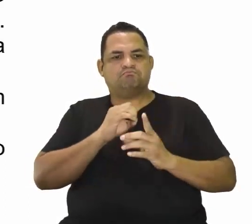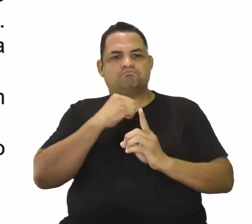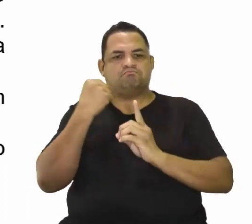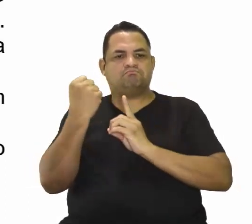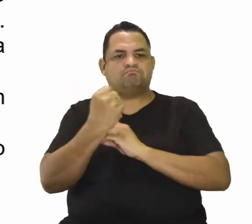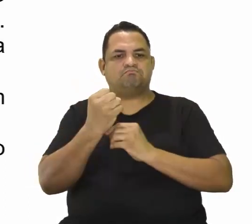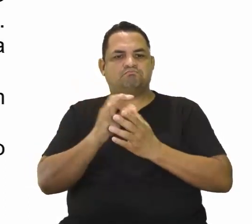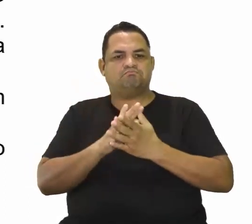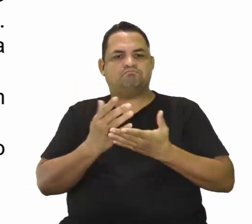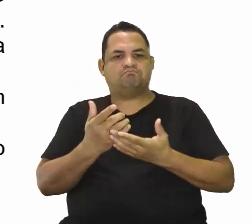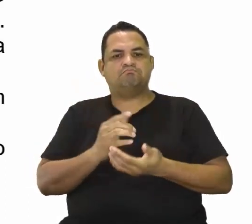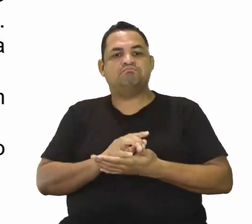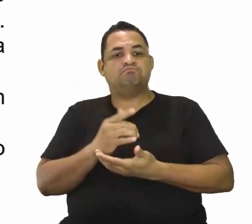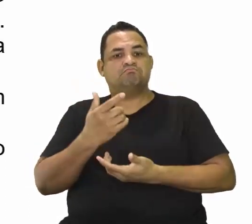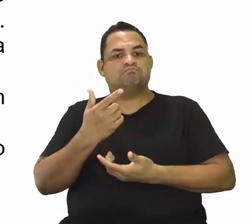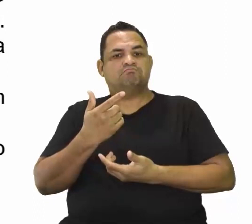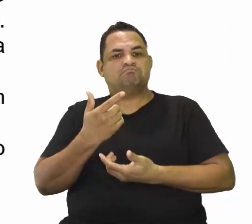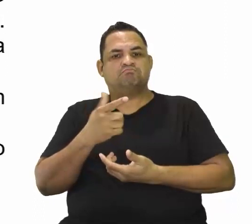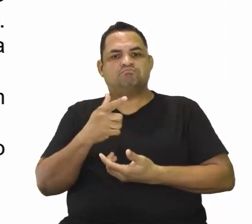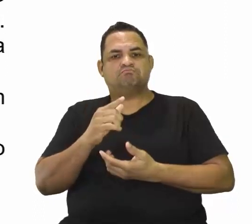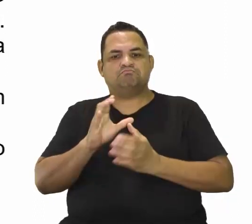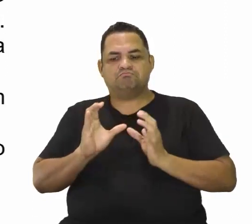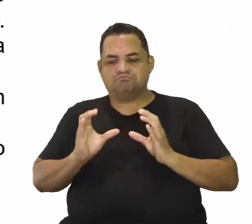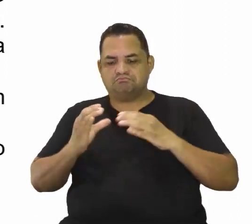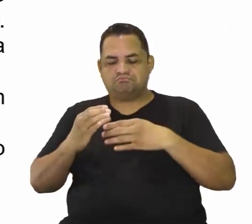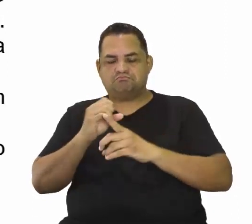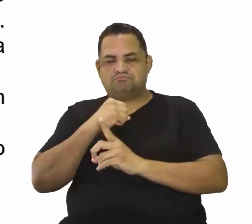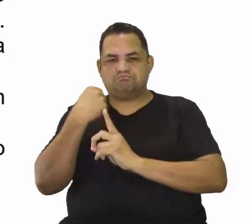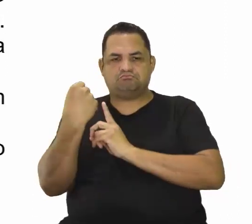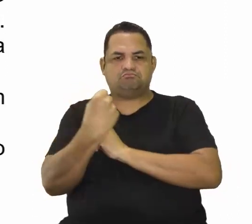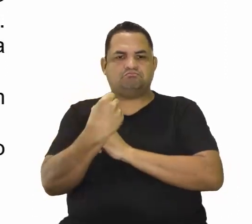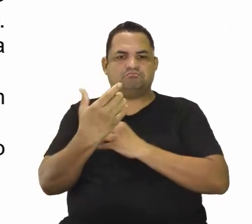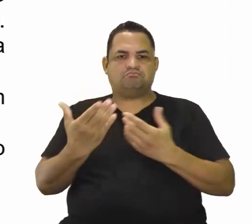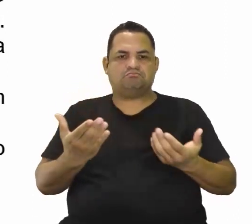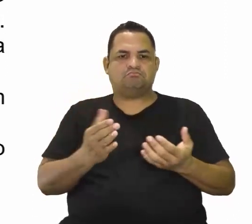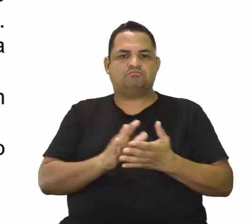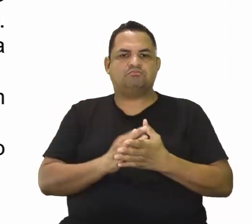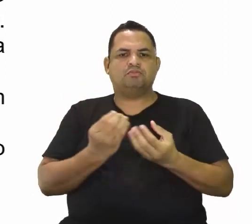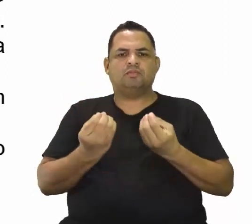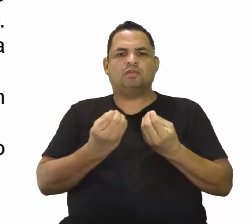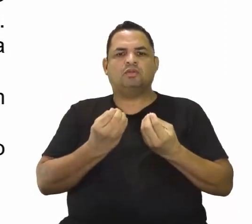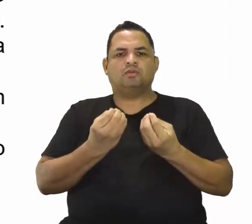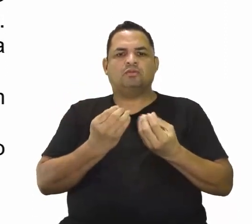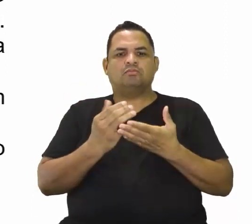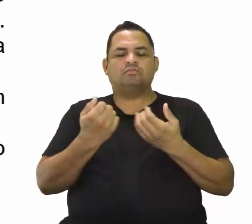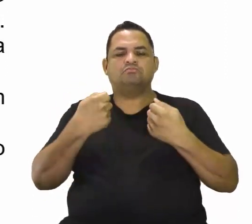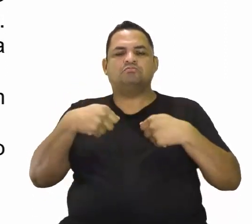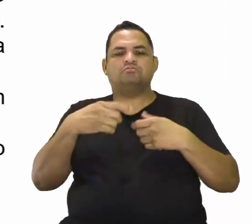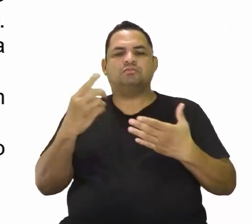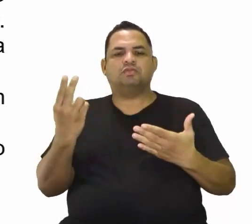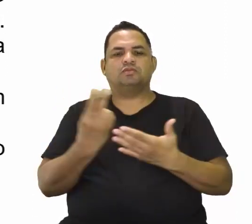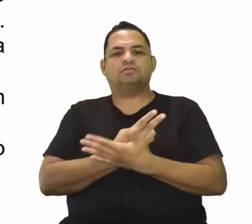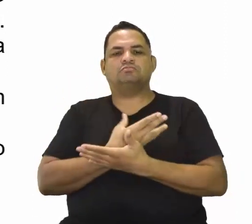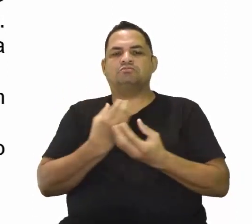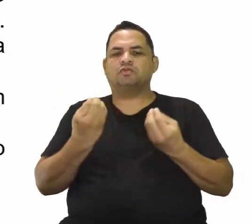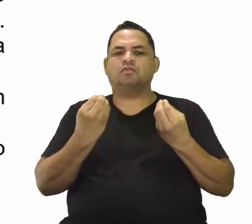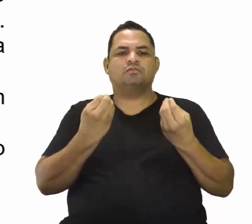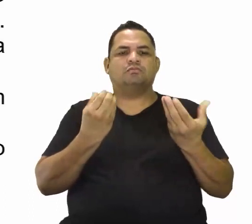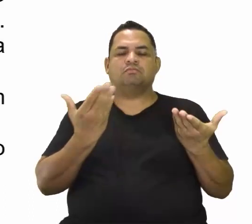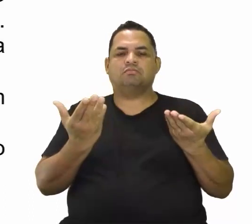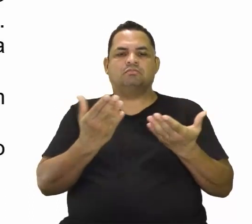social coletivista, sem classe. Bem para mim, aluno, como que isso poderia acontecer?